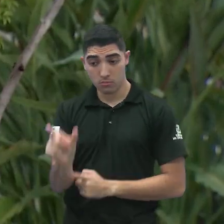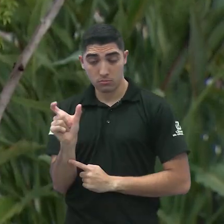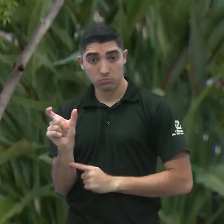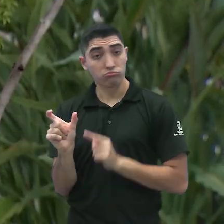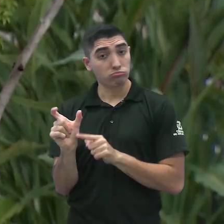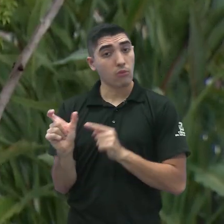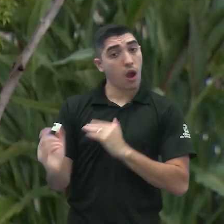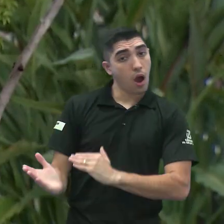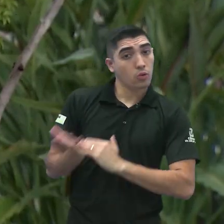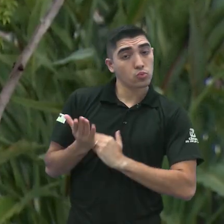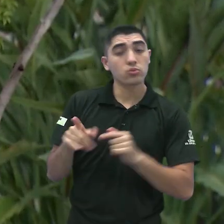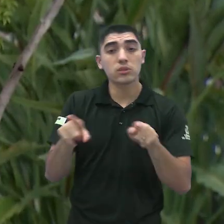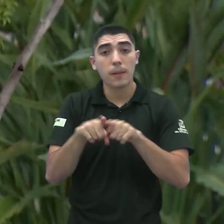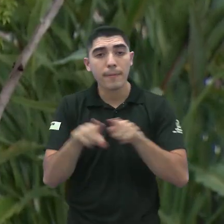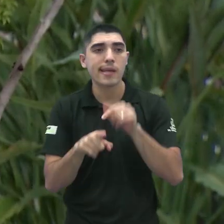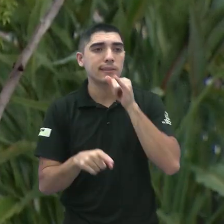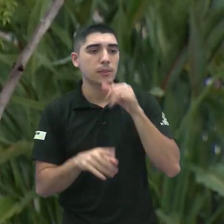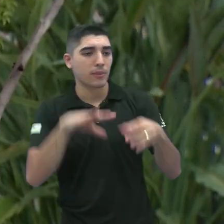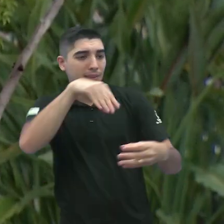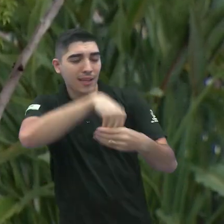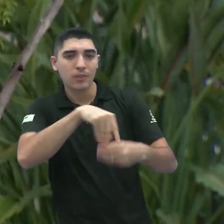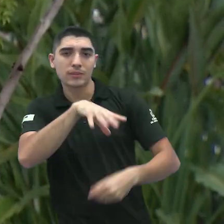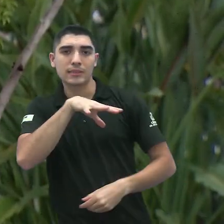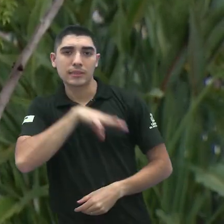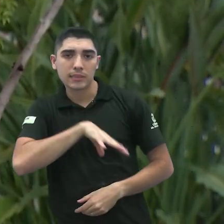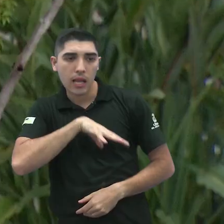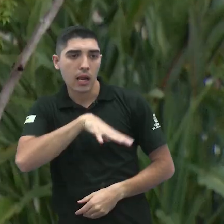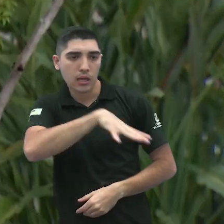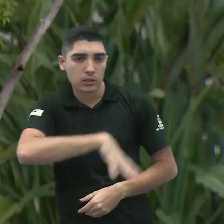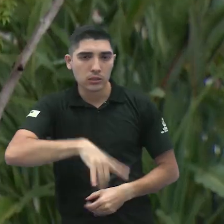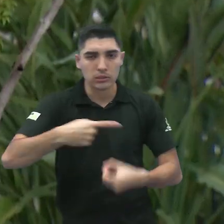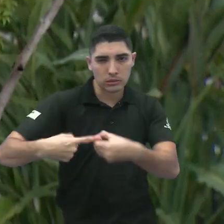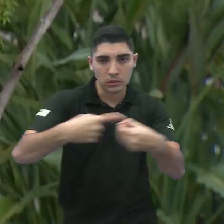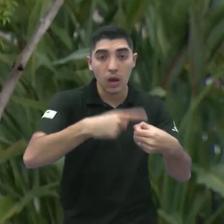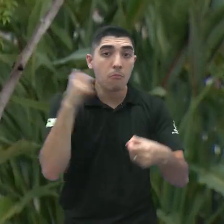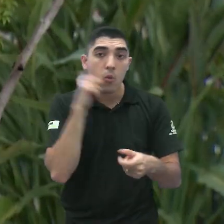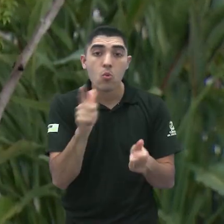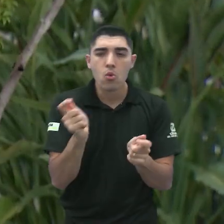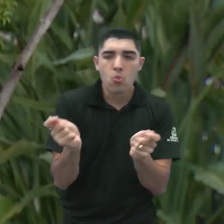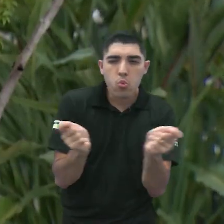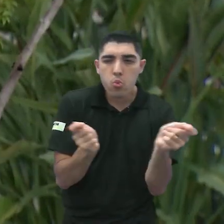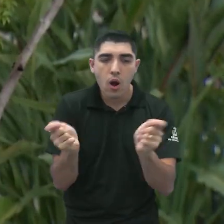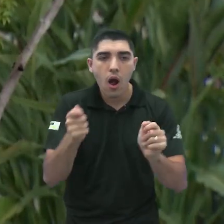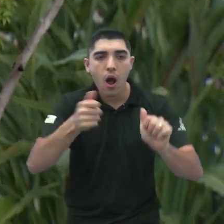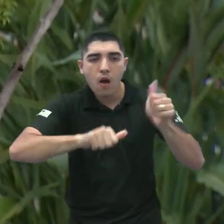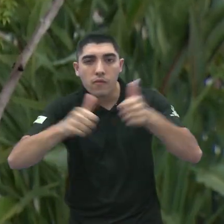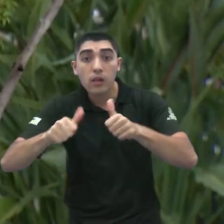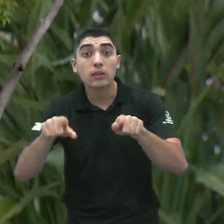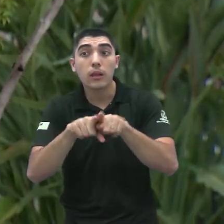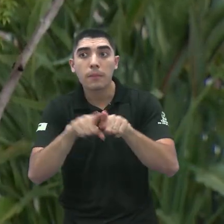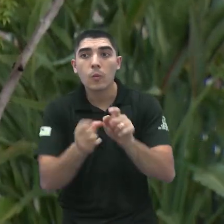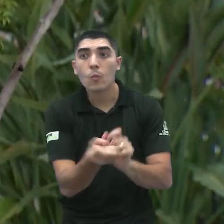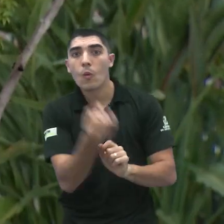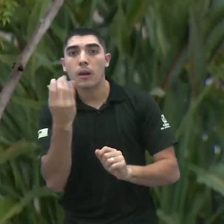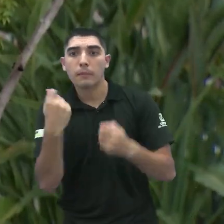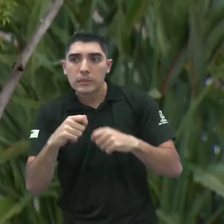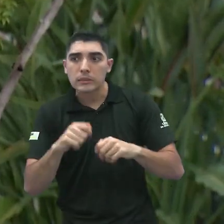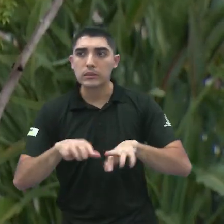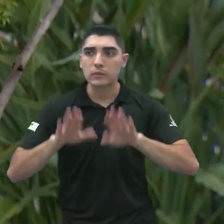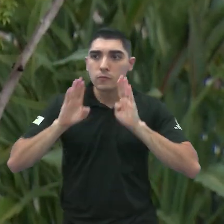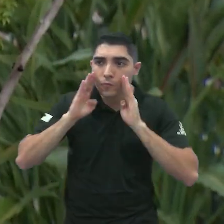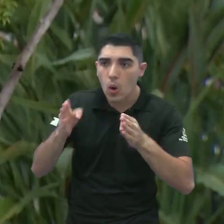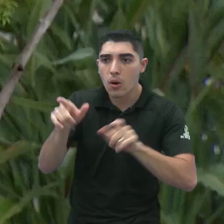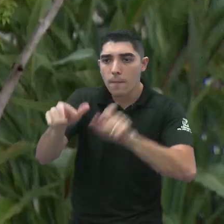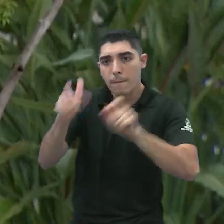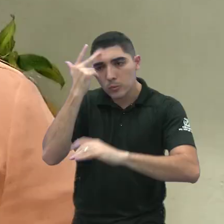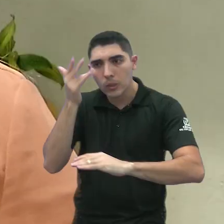pode também auxiliar o município a mapear e ter um controle mais apurado sobre as políticas públicas voltadas para essa